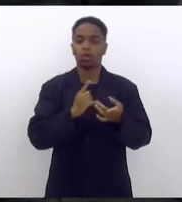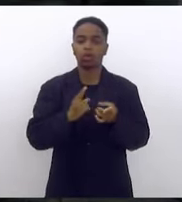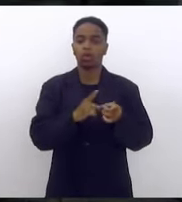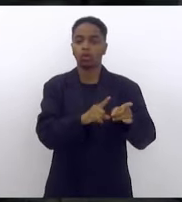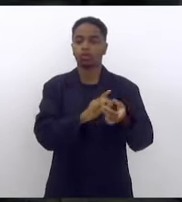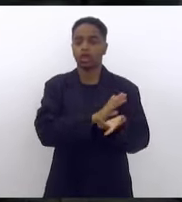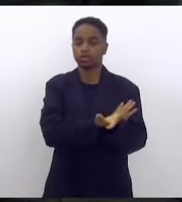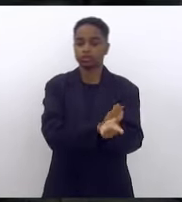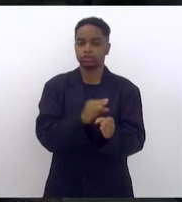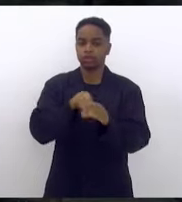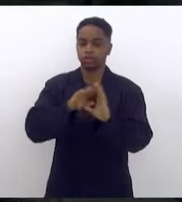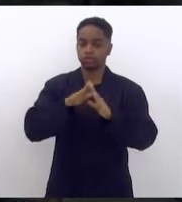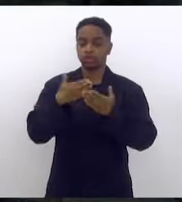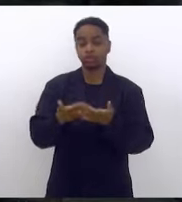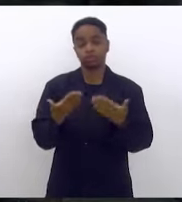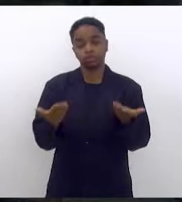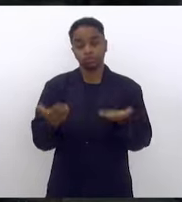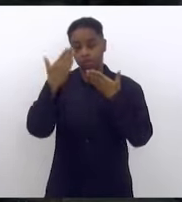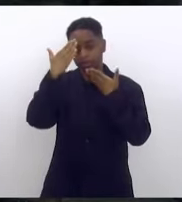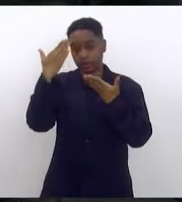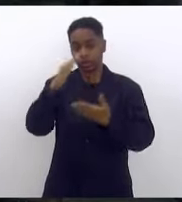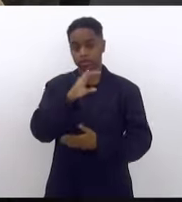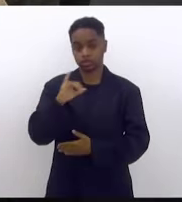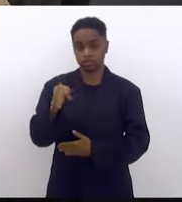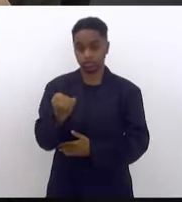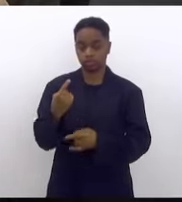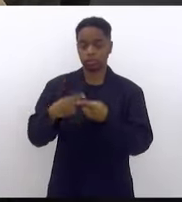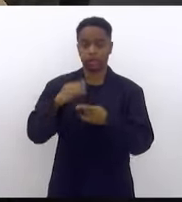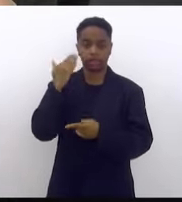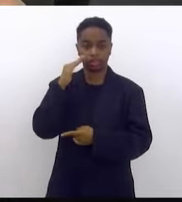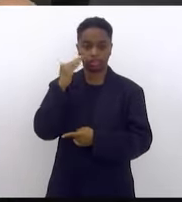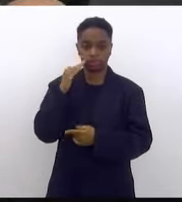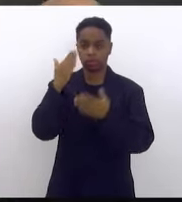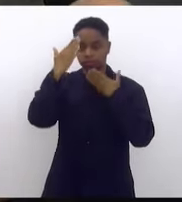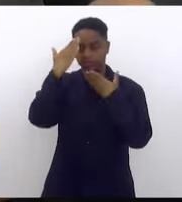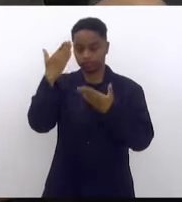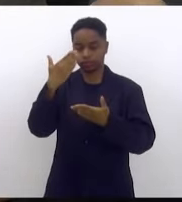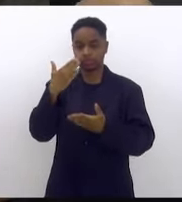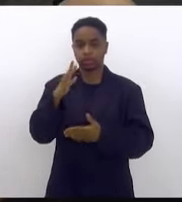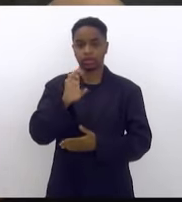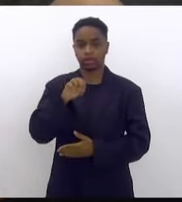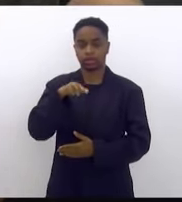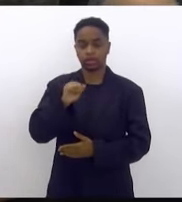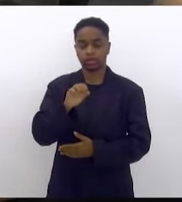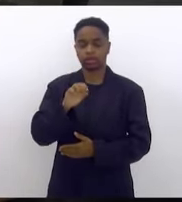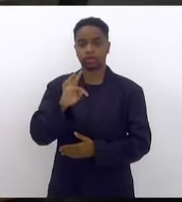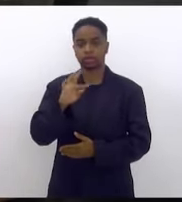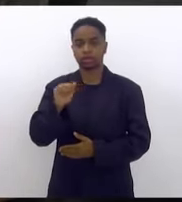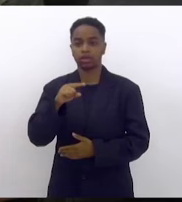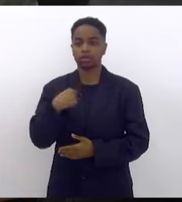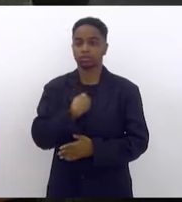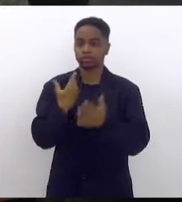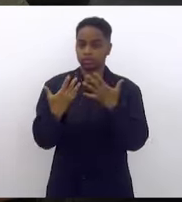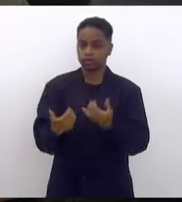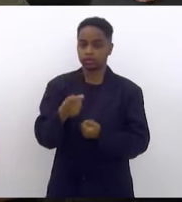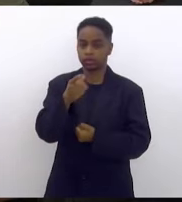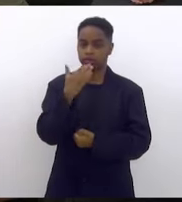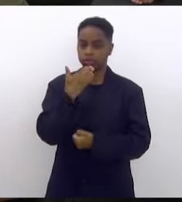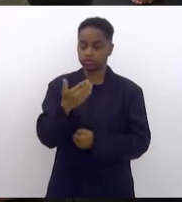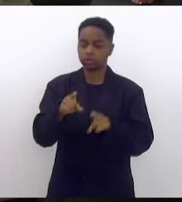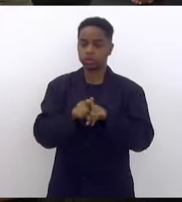agradeço aí o entendimento da CCJ. Muito obrigado, deputada Renata. Presidência, defere o pedido de Vossa Excelência e retira o